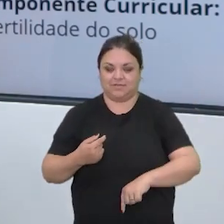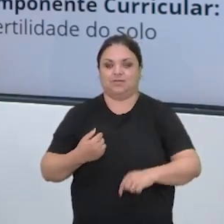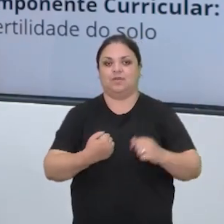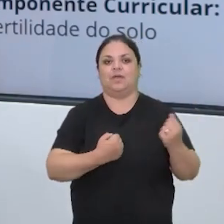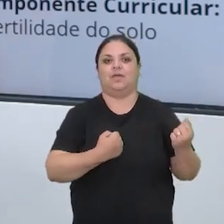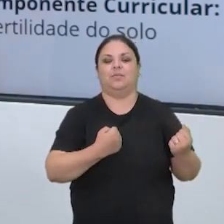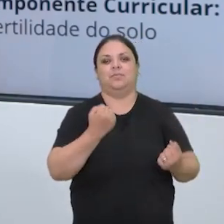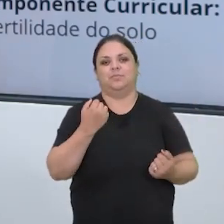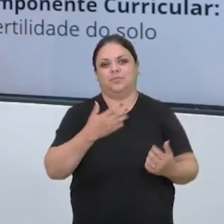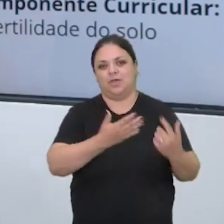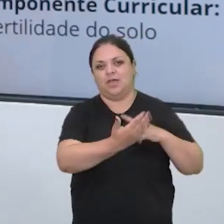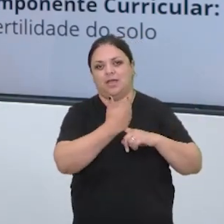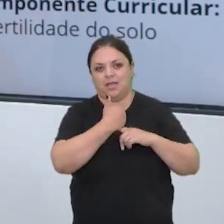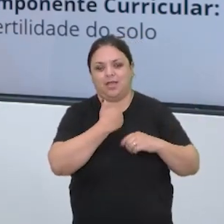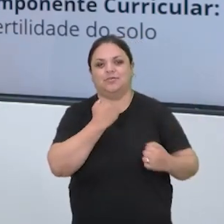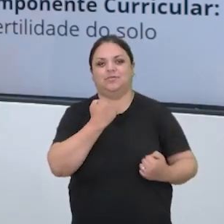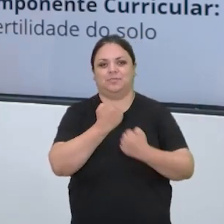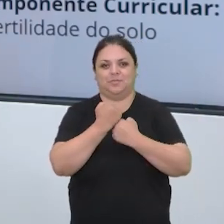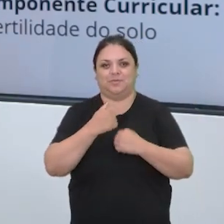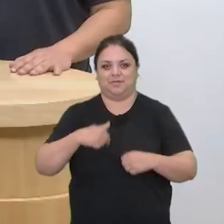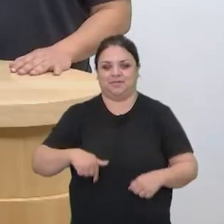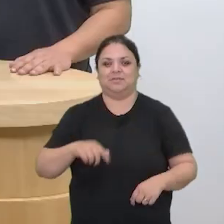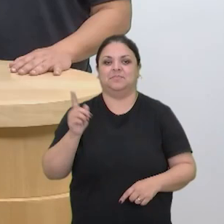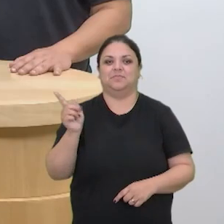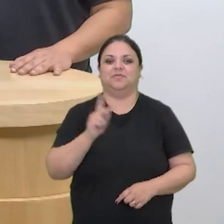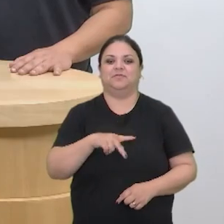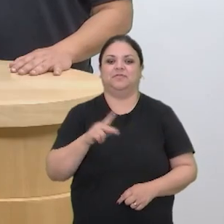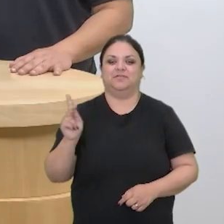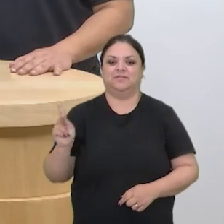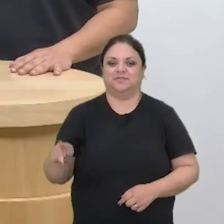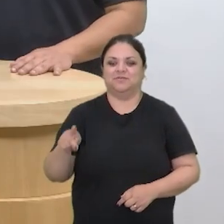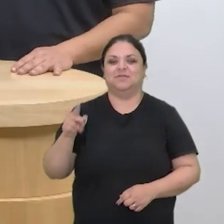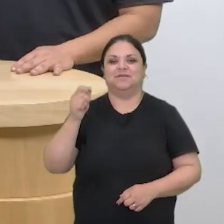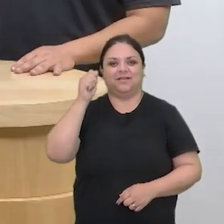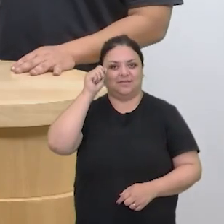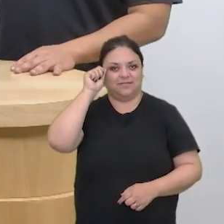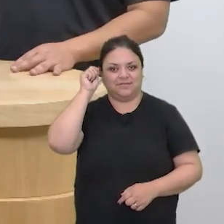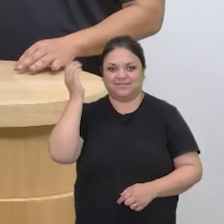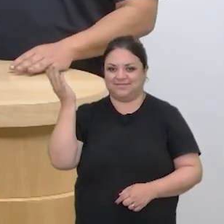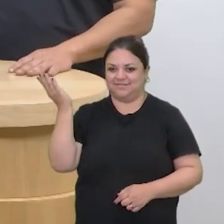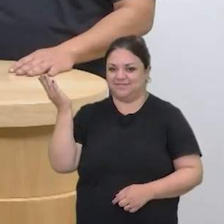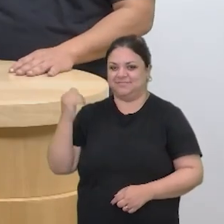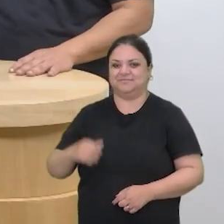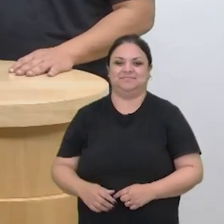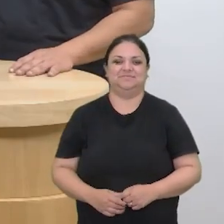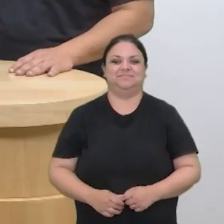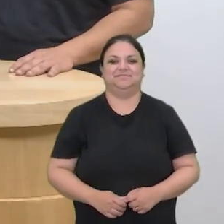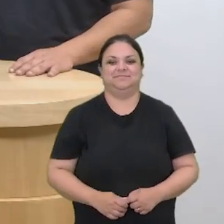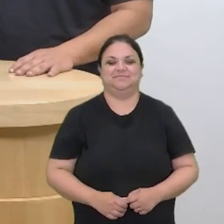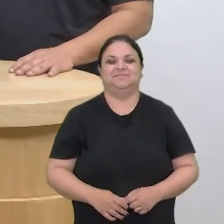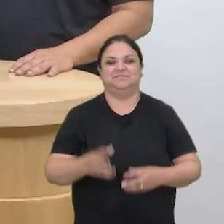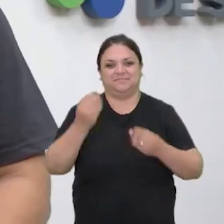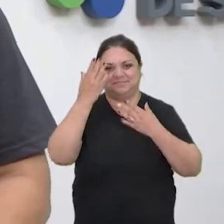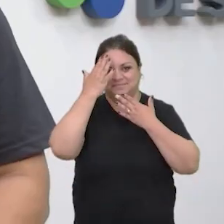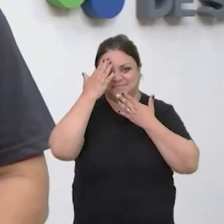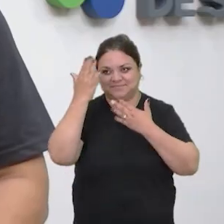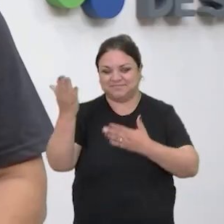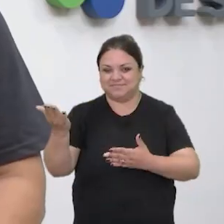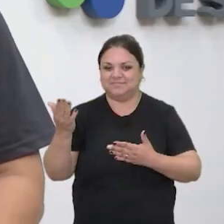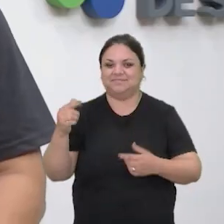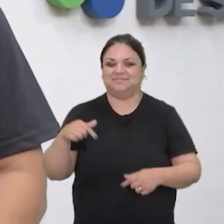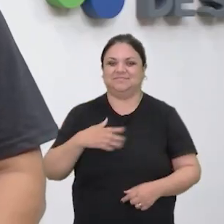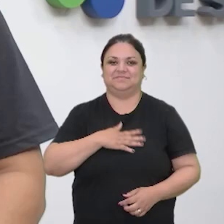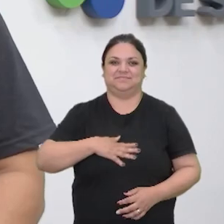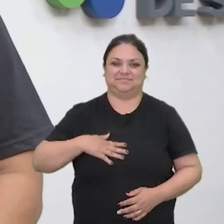na parte matemática. É o professor Alexandre. Seja muito bem-vindo, professor Alexandre. Muito obrigado, muito prazer,